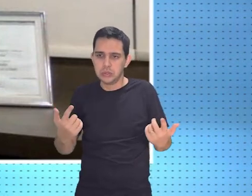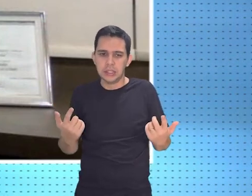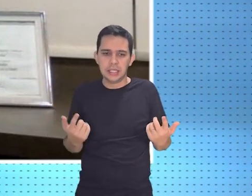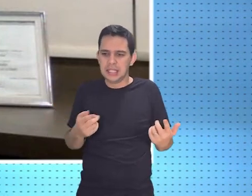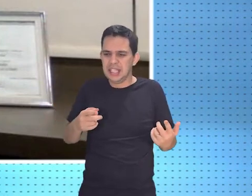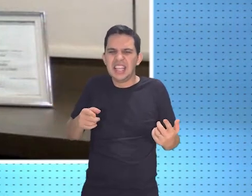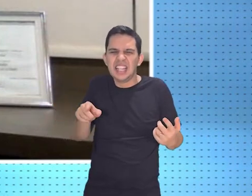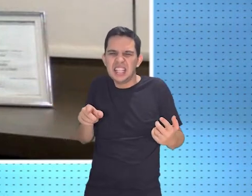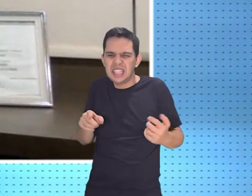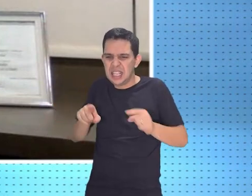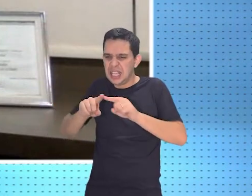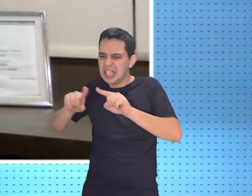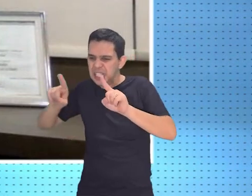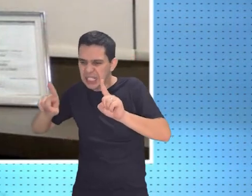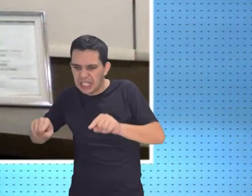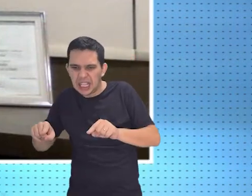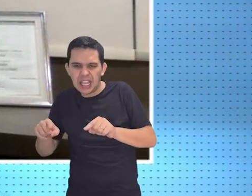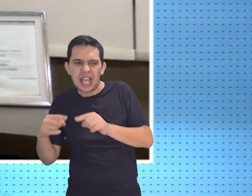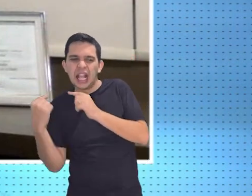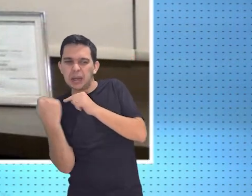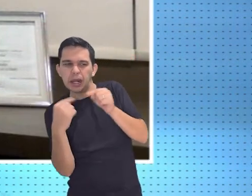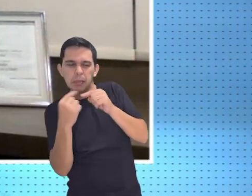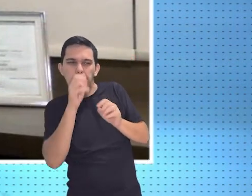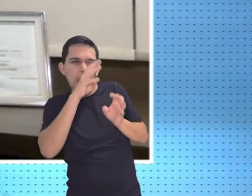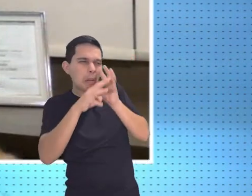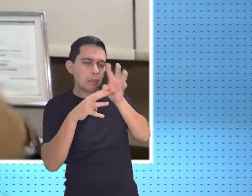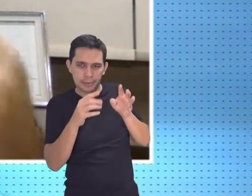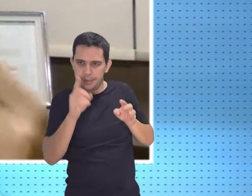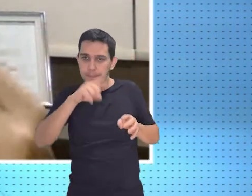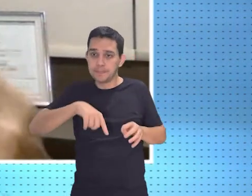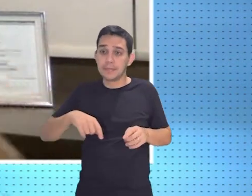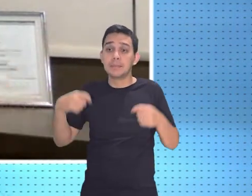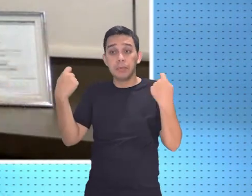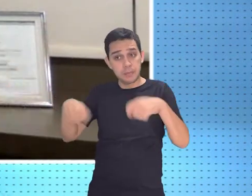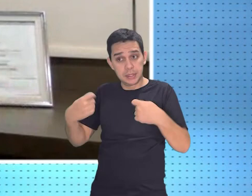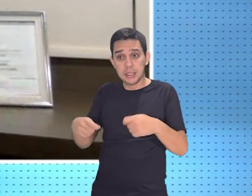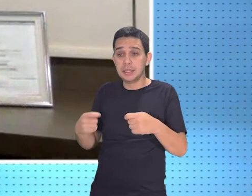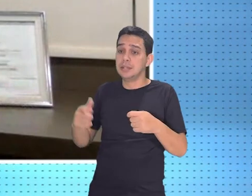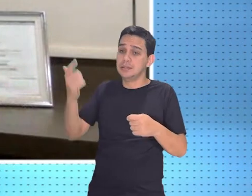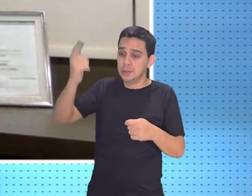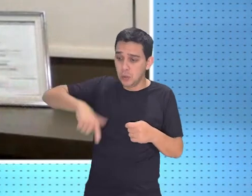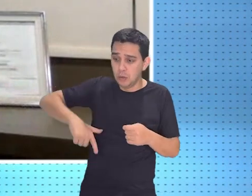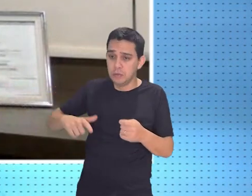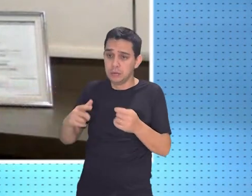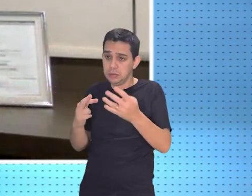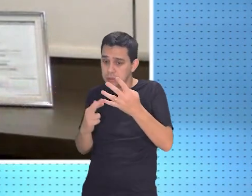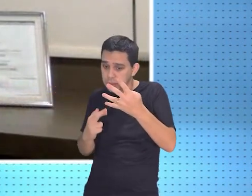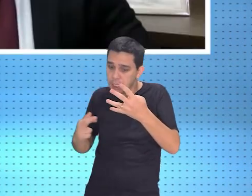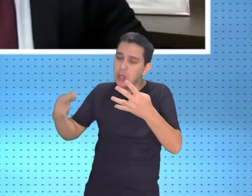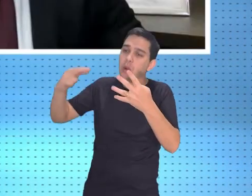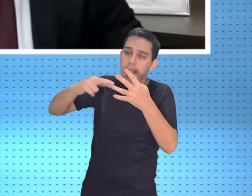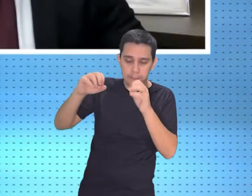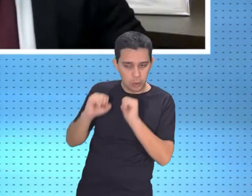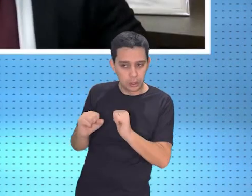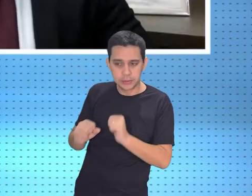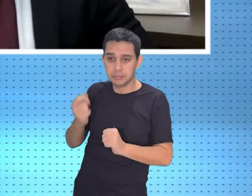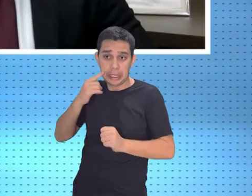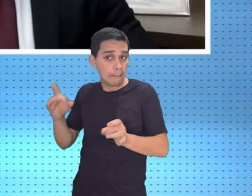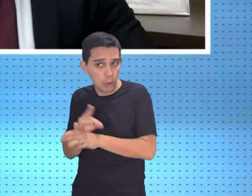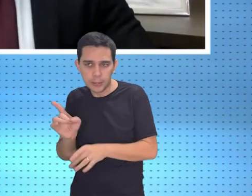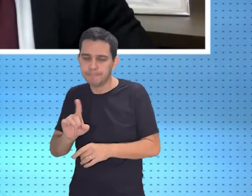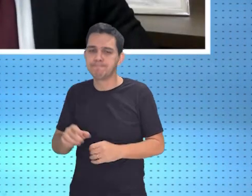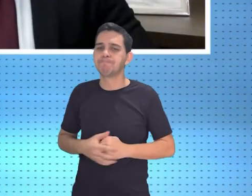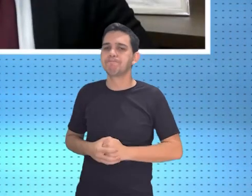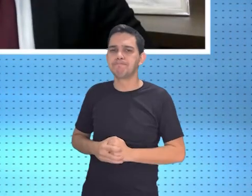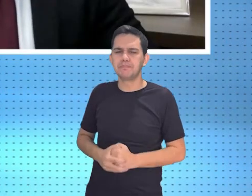cuja defesa foi patrocinada pela nossa banca, ainda está sujeita ao duplo grau de jurisdição. Ok,